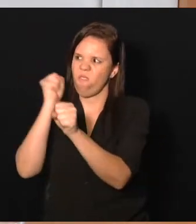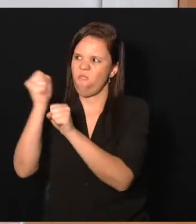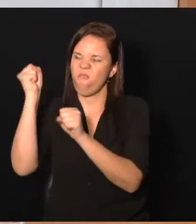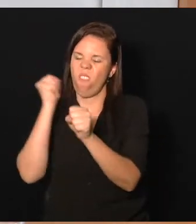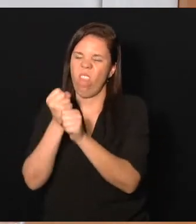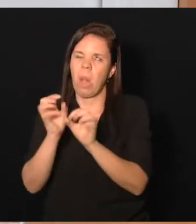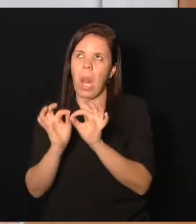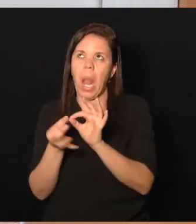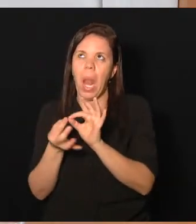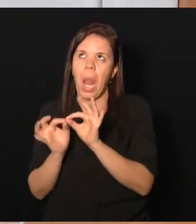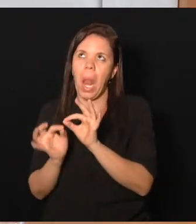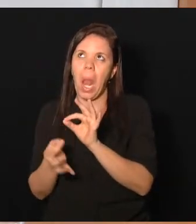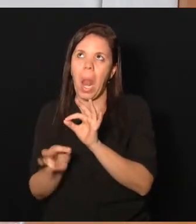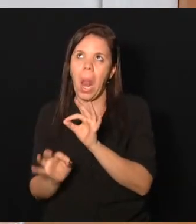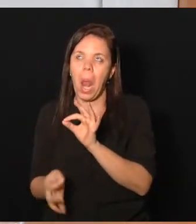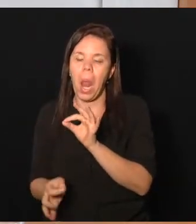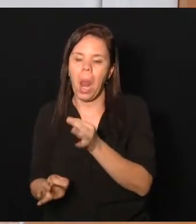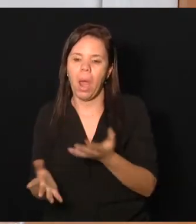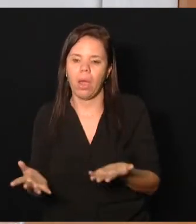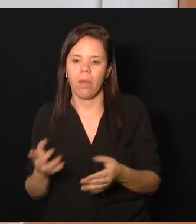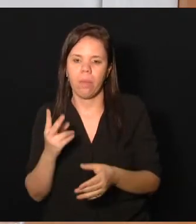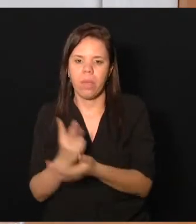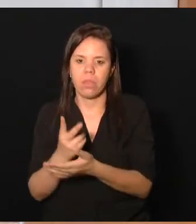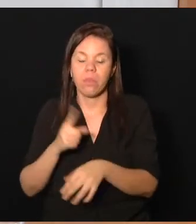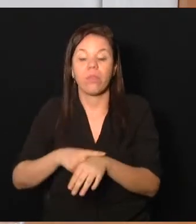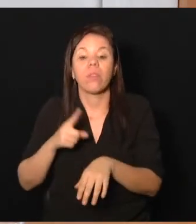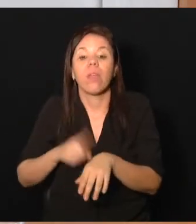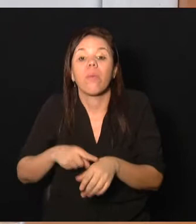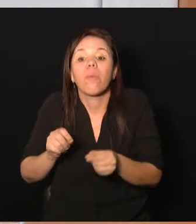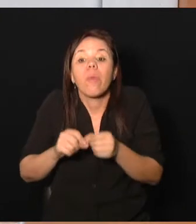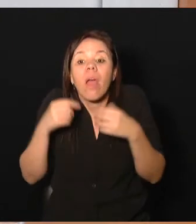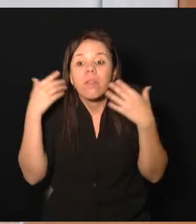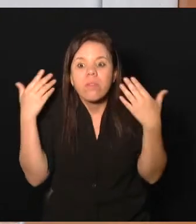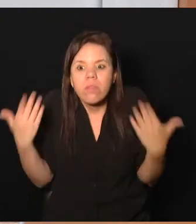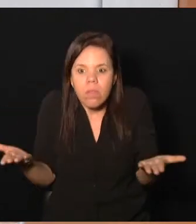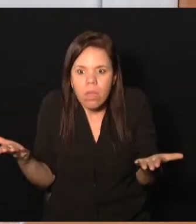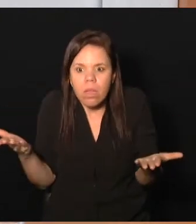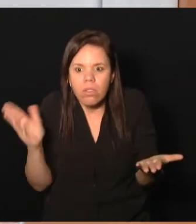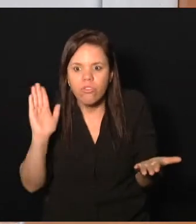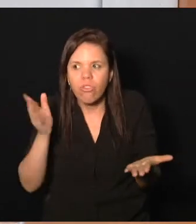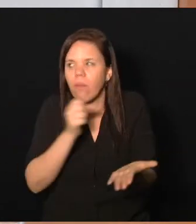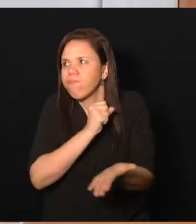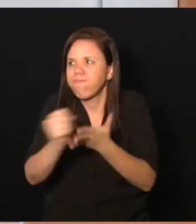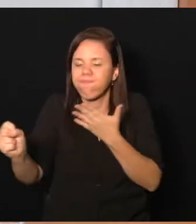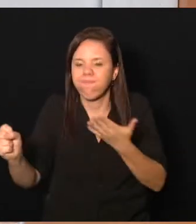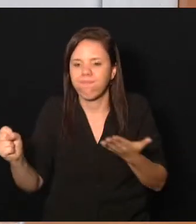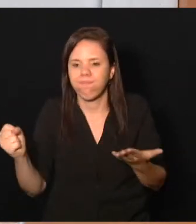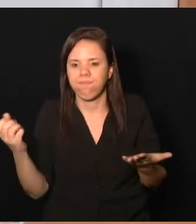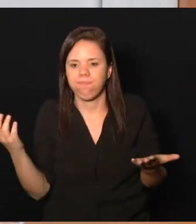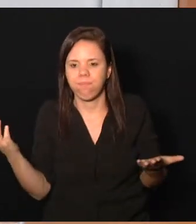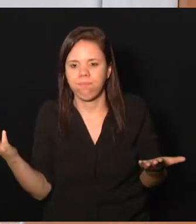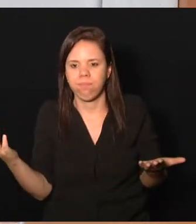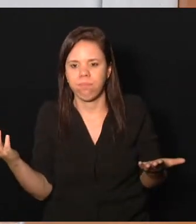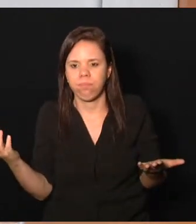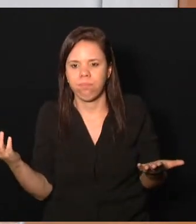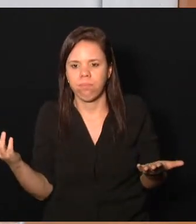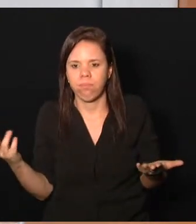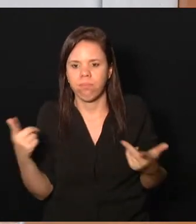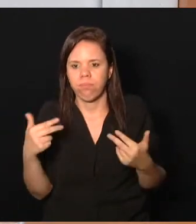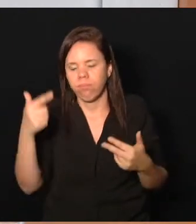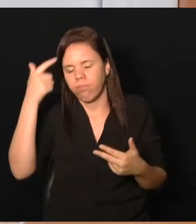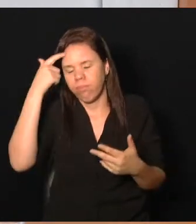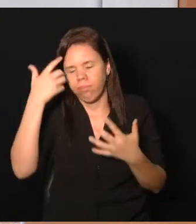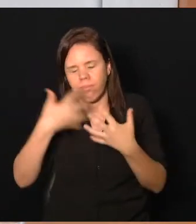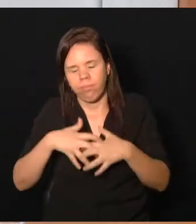Por quê? Fazer ao mesmo tempo 2 obras. Tá bom, já foi feito, ótimo. Mas é algo a se pensar